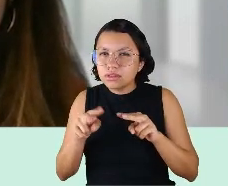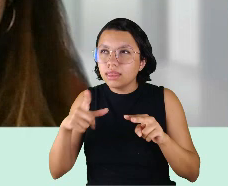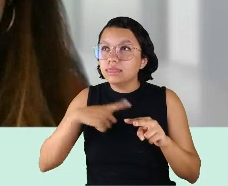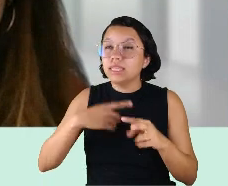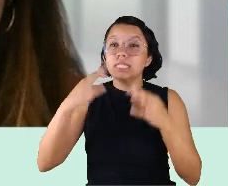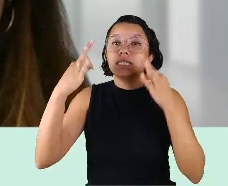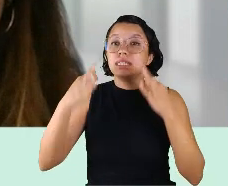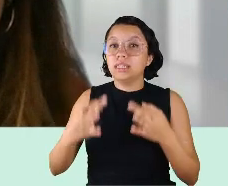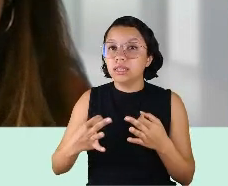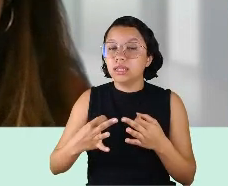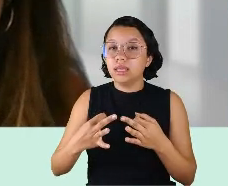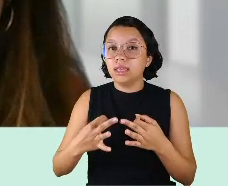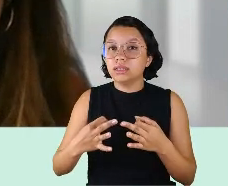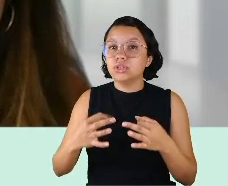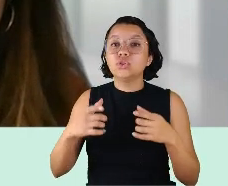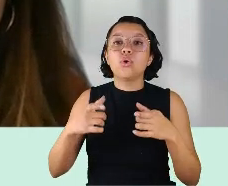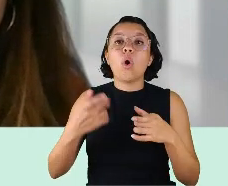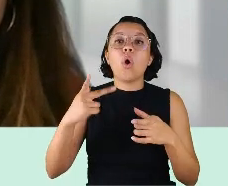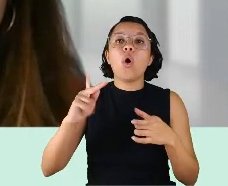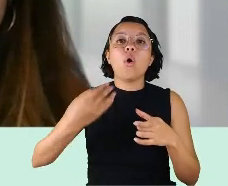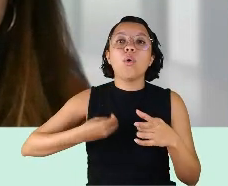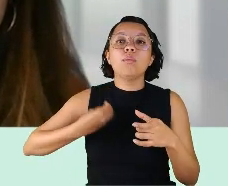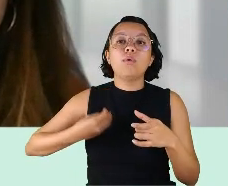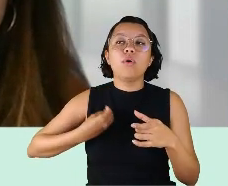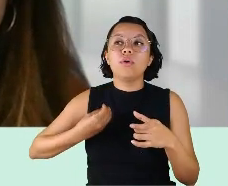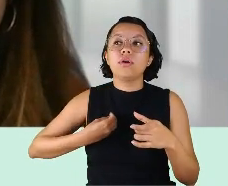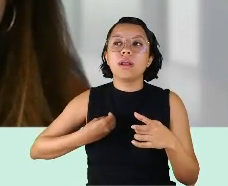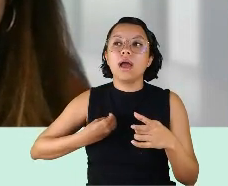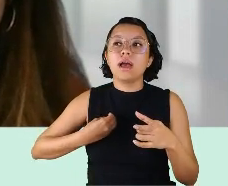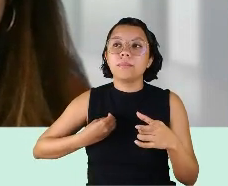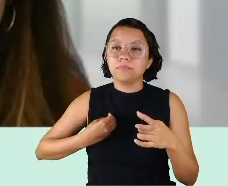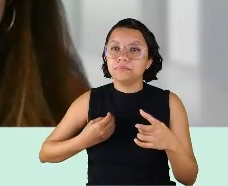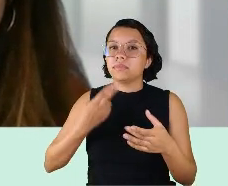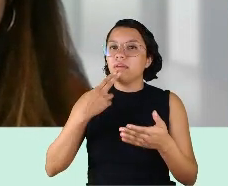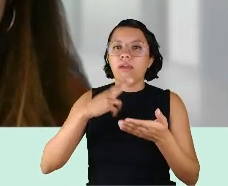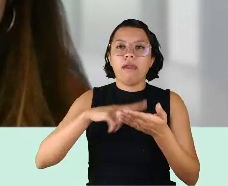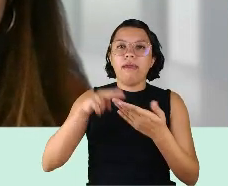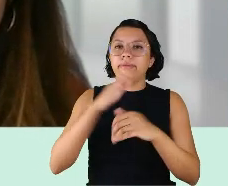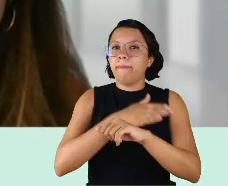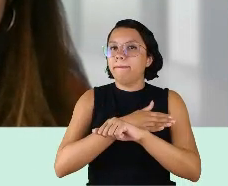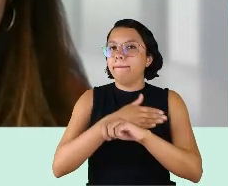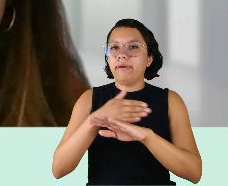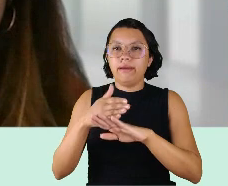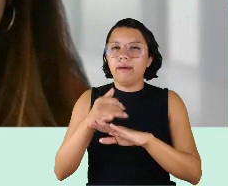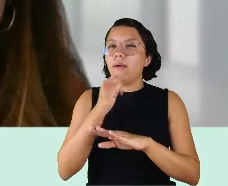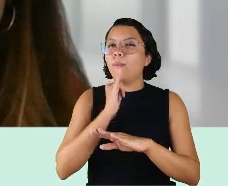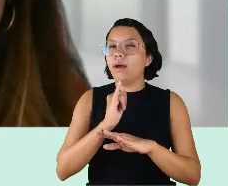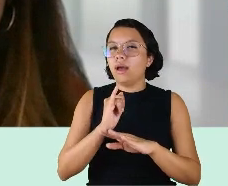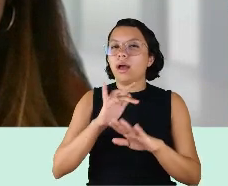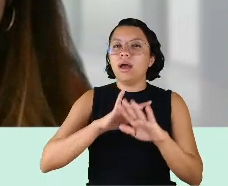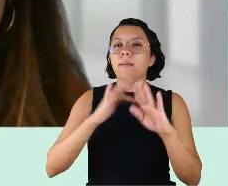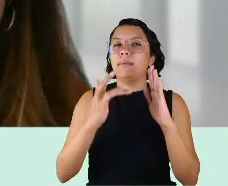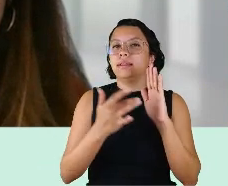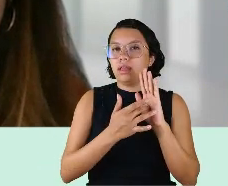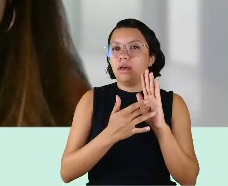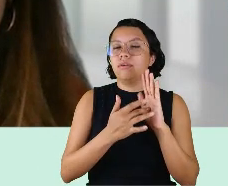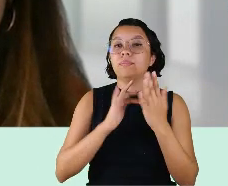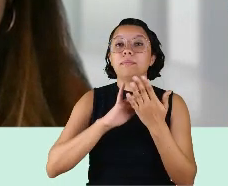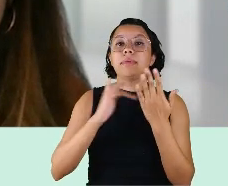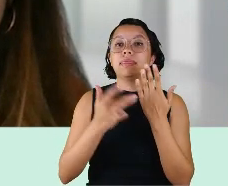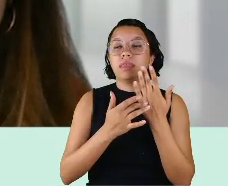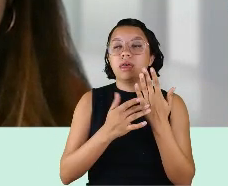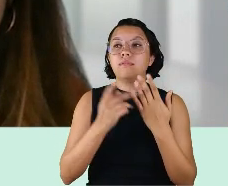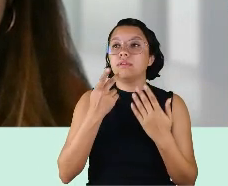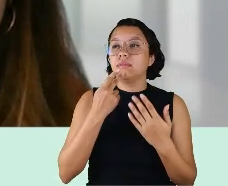fiscalizar, sem ter certeza de onde vão residir, dar cartas brancas para fazer o que bem